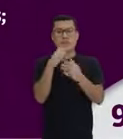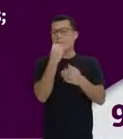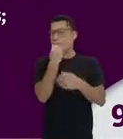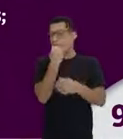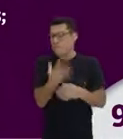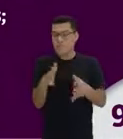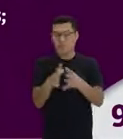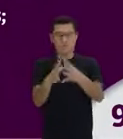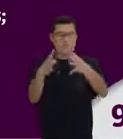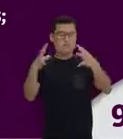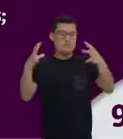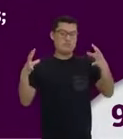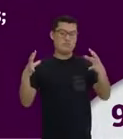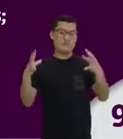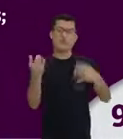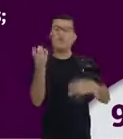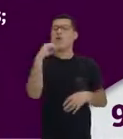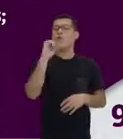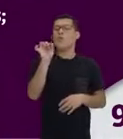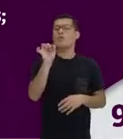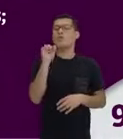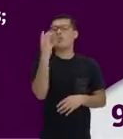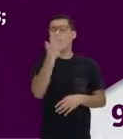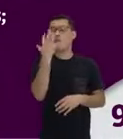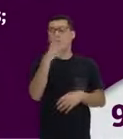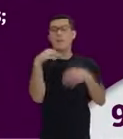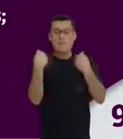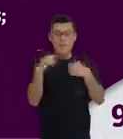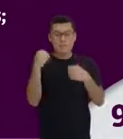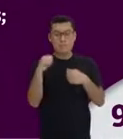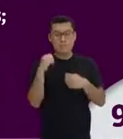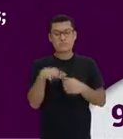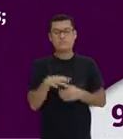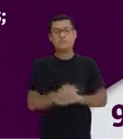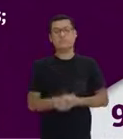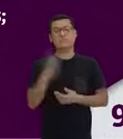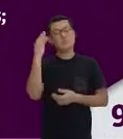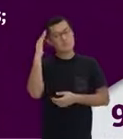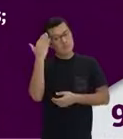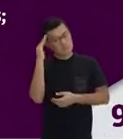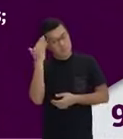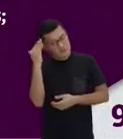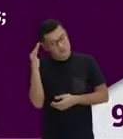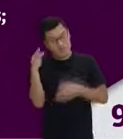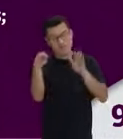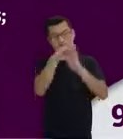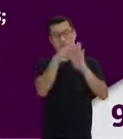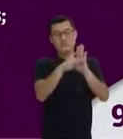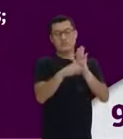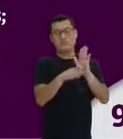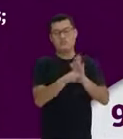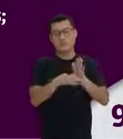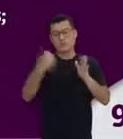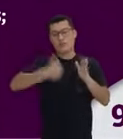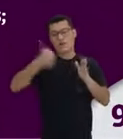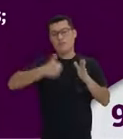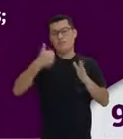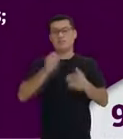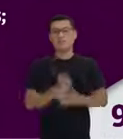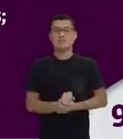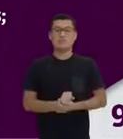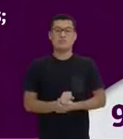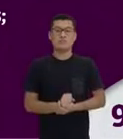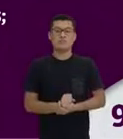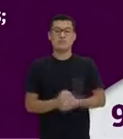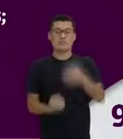bem amplo por isso eu dizer o que é música precisamos considerar algumas questões a primeira dela